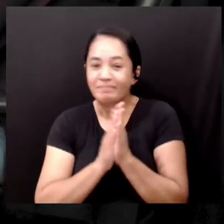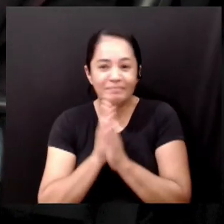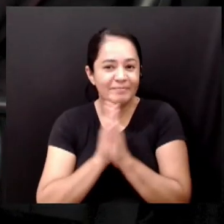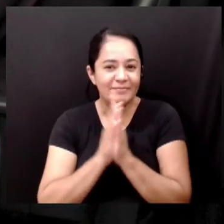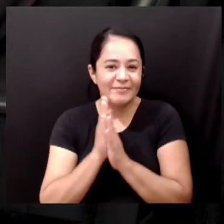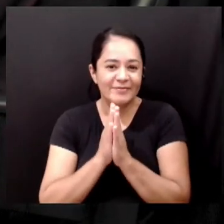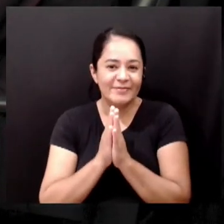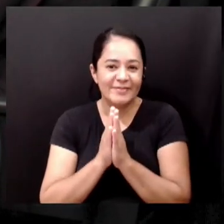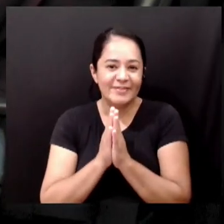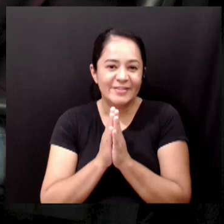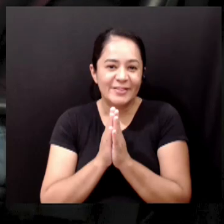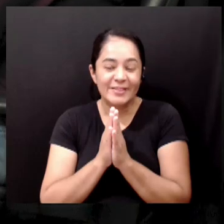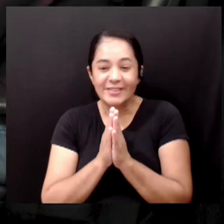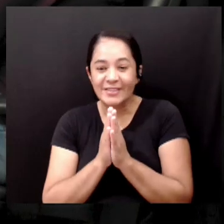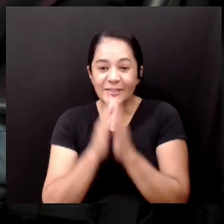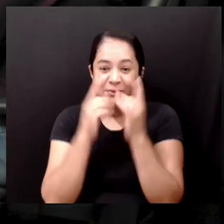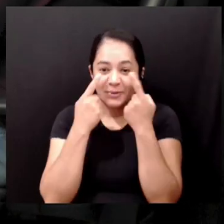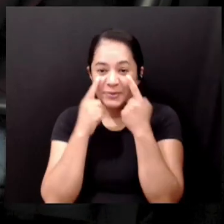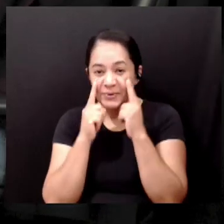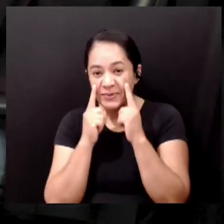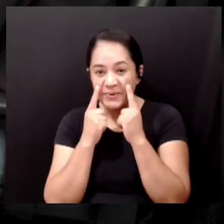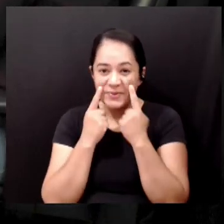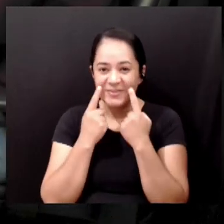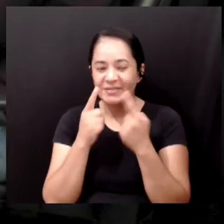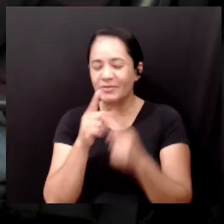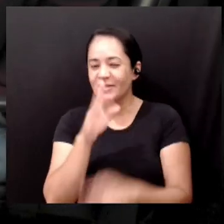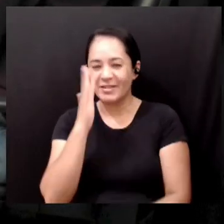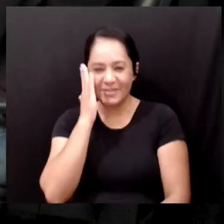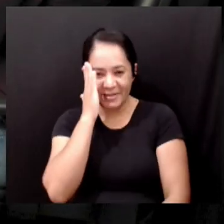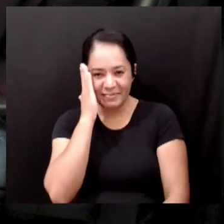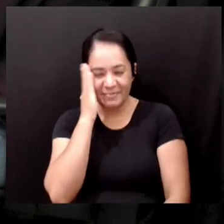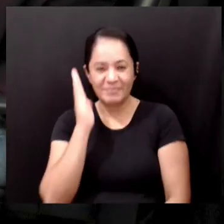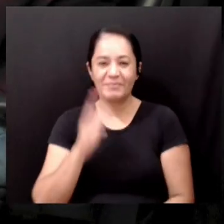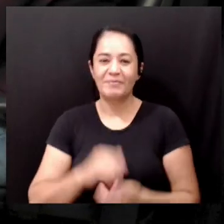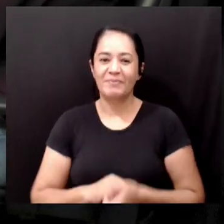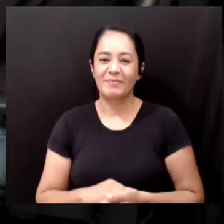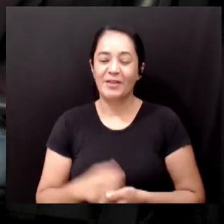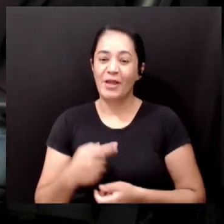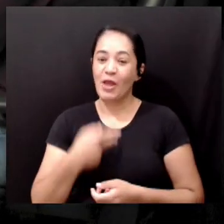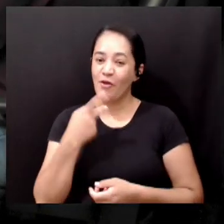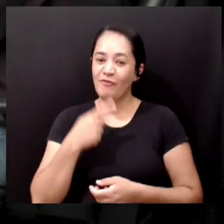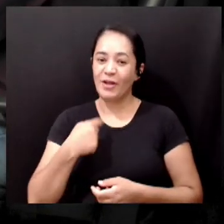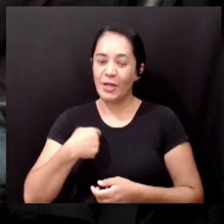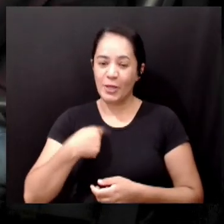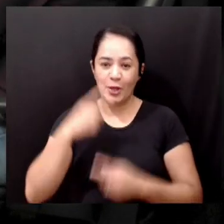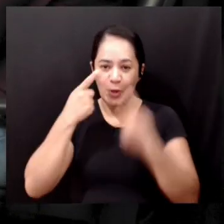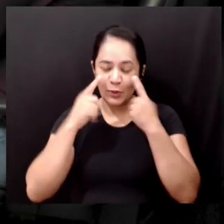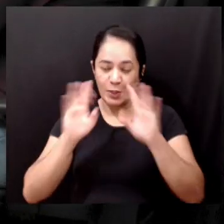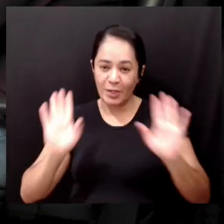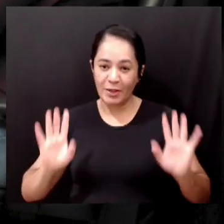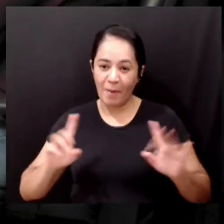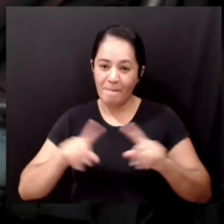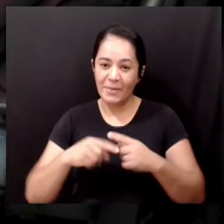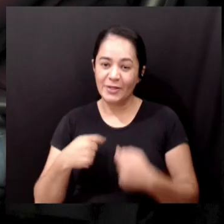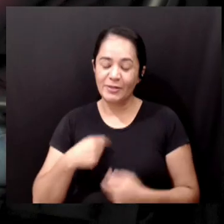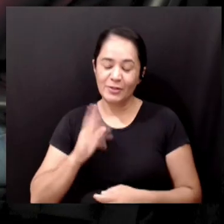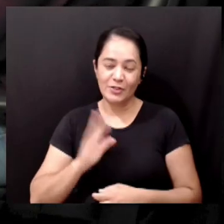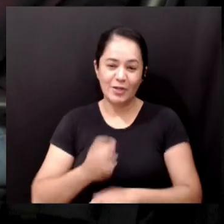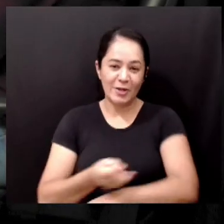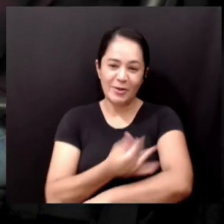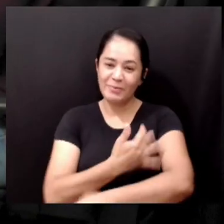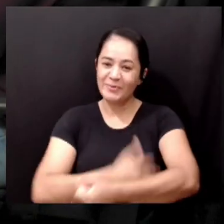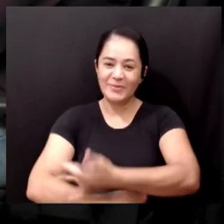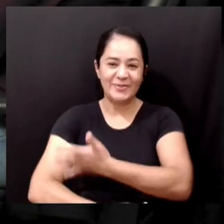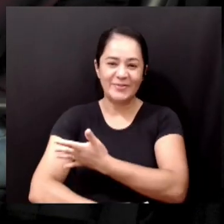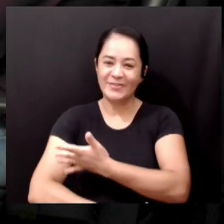choro aqui, tá, gente? Só para vocês saberem. É, Eu falei que eu não ia, mas aqui A meu olho já encheu de lágrimas de lembrar da fez história. outros vereadores